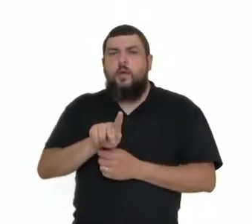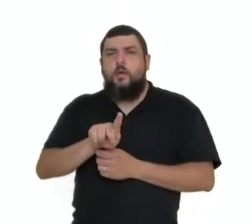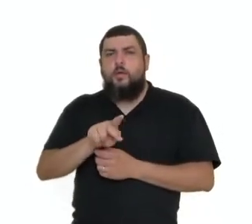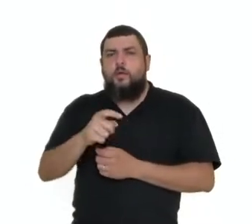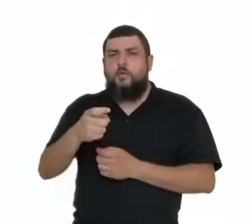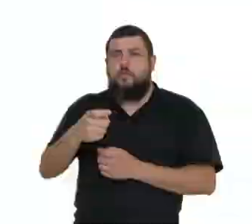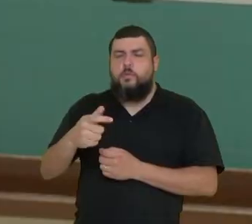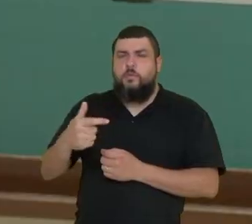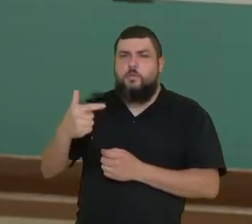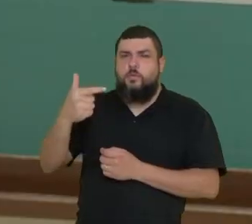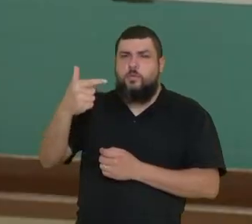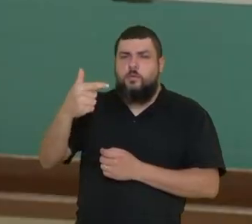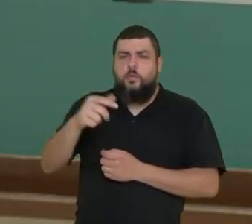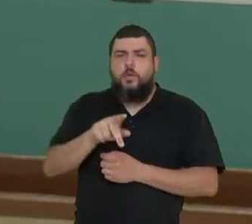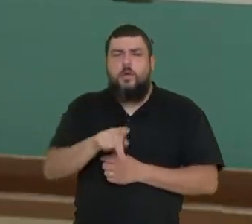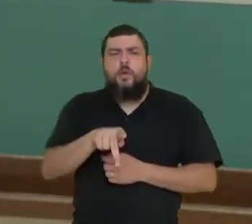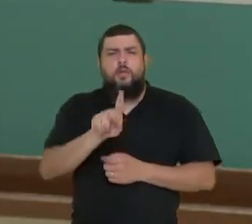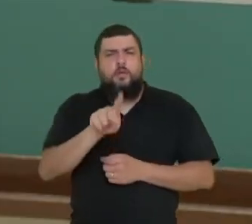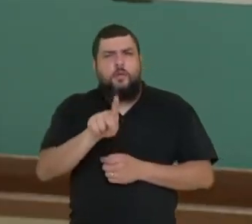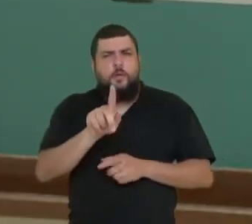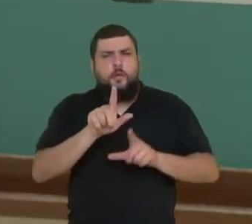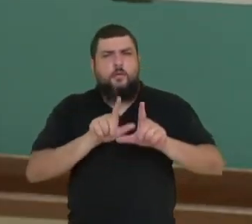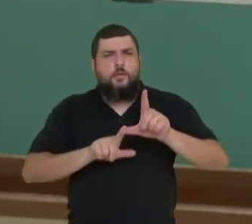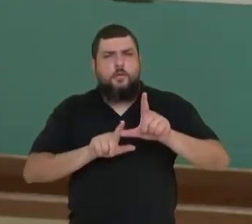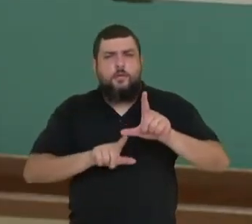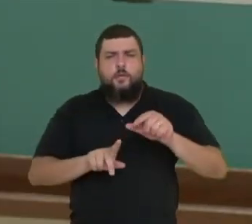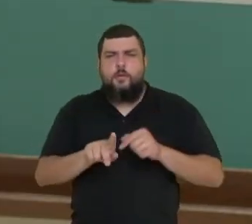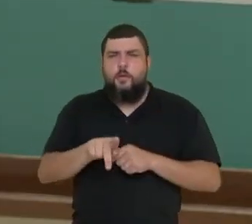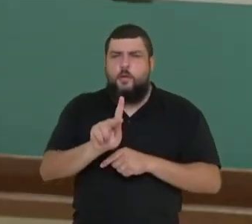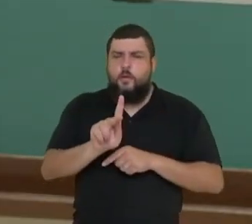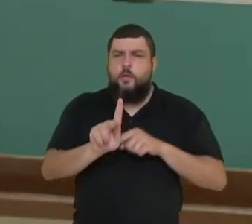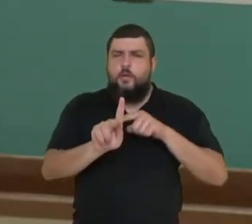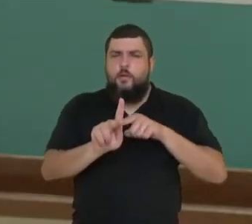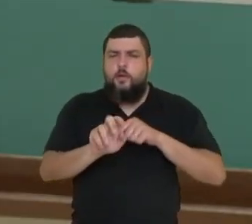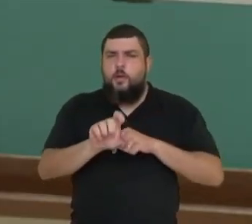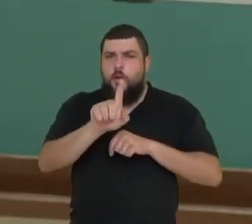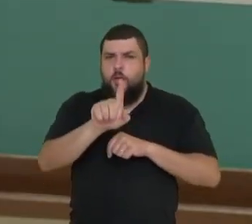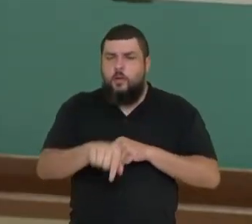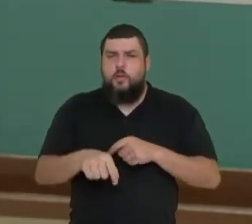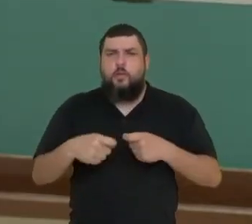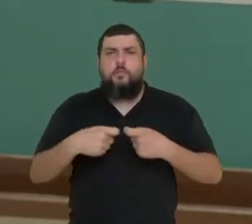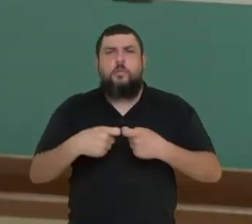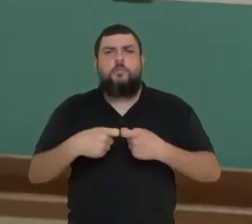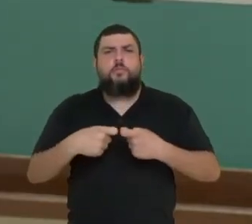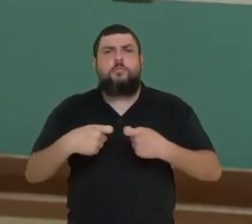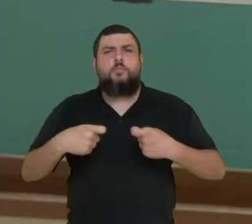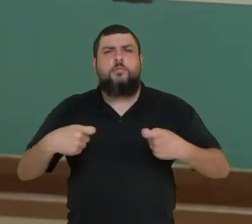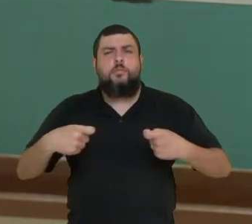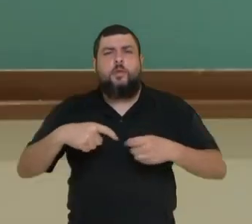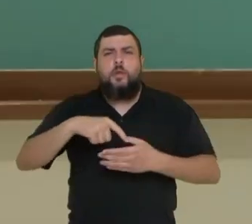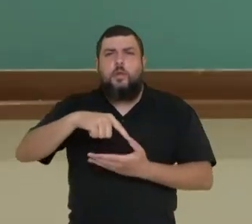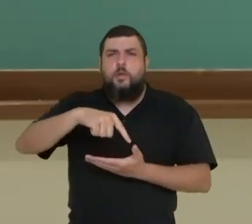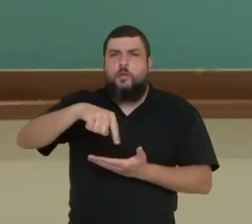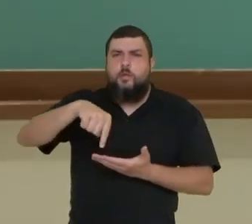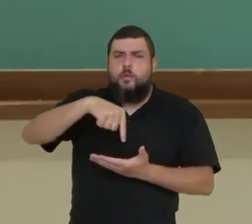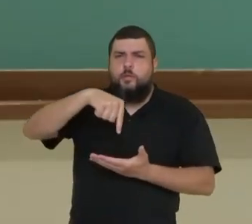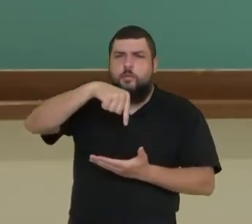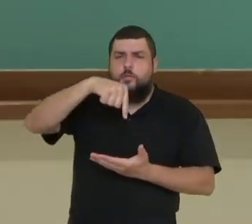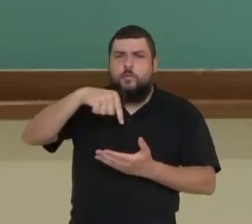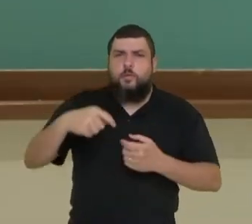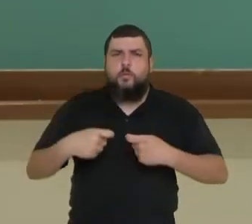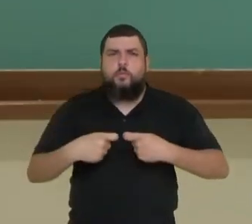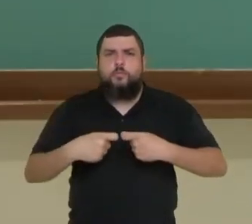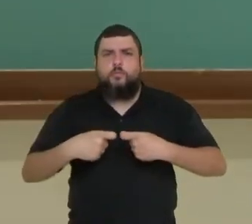O que é o K, né? O K, ele representa a constante elástica da mola, ou seja, olha aqui, ó, o grau